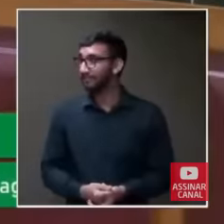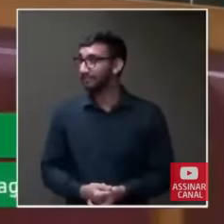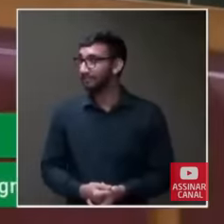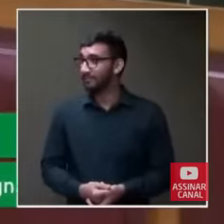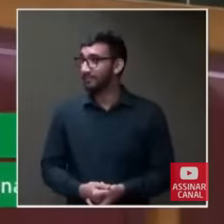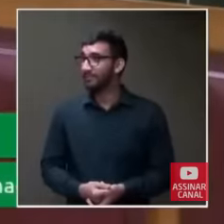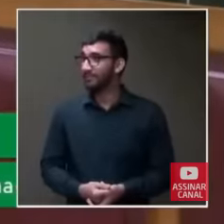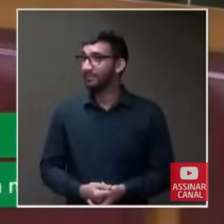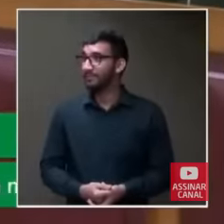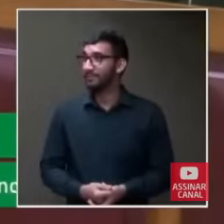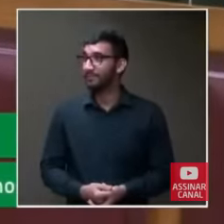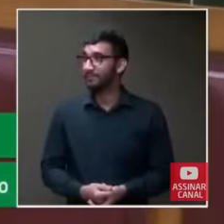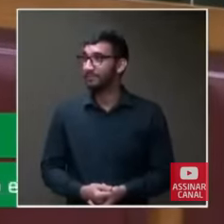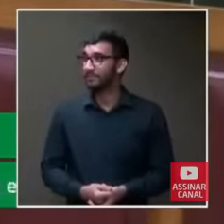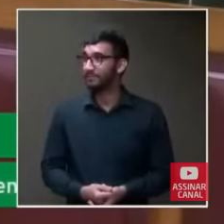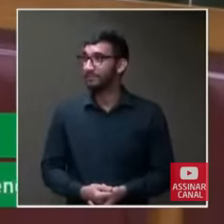Doutores.